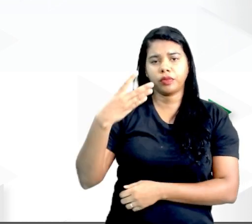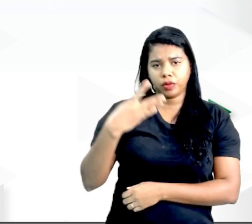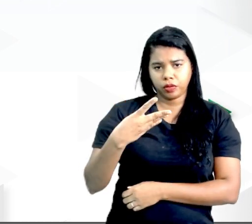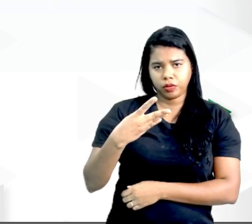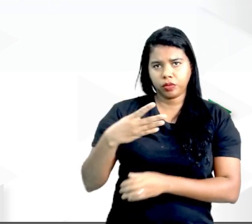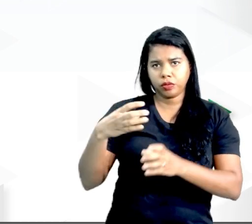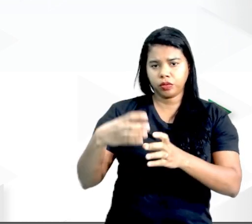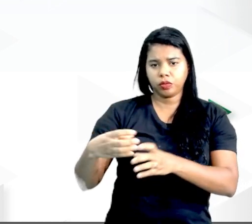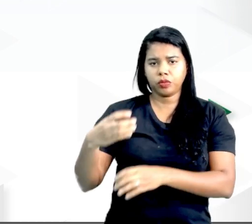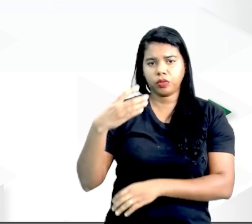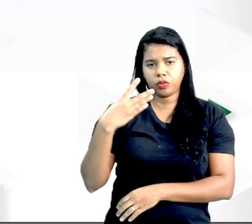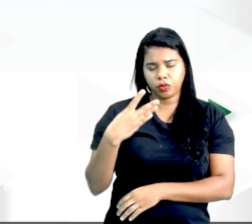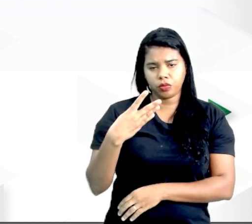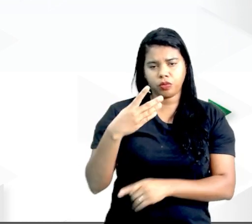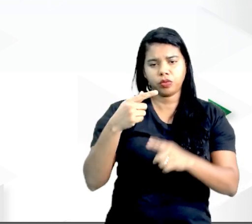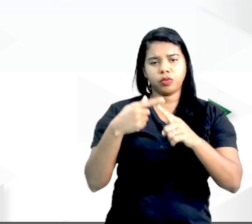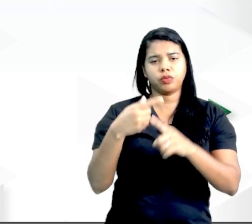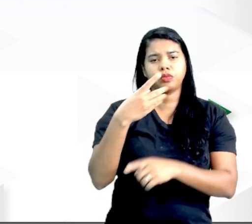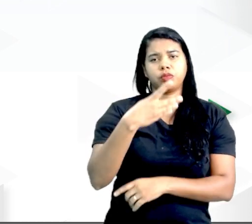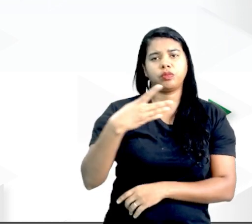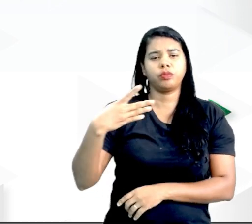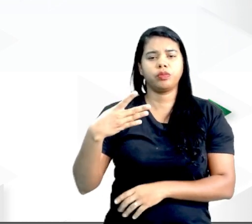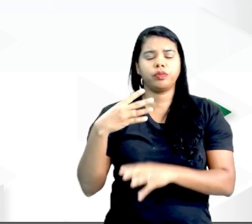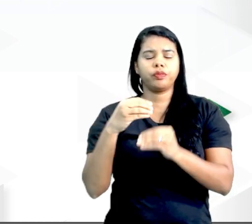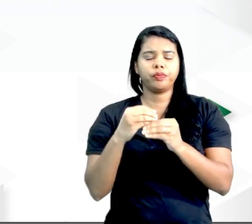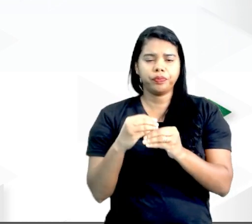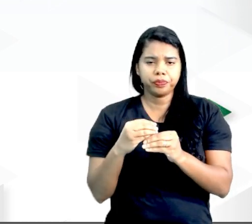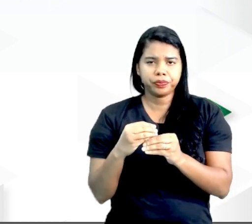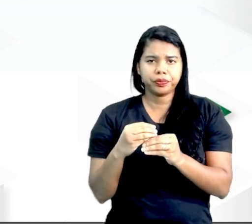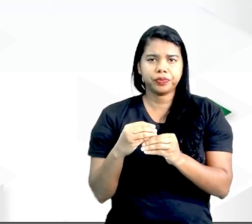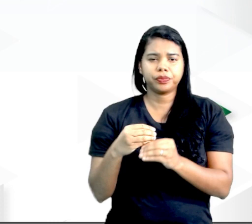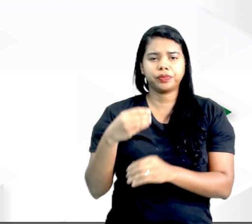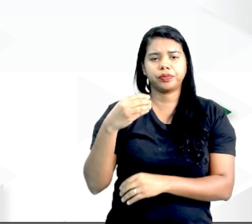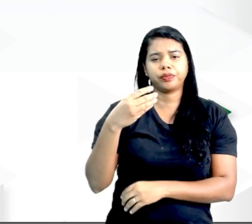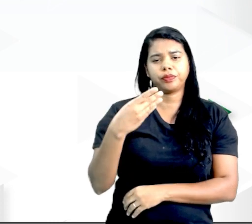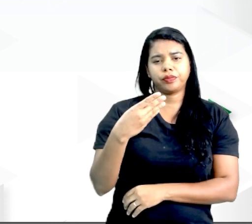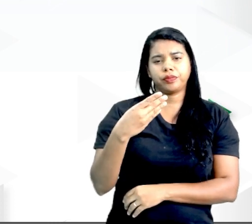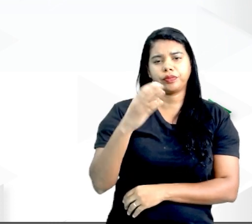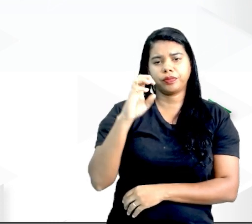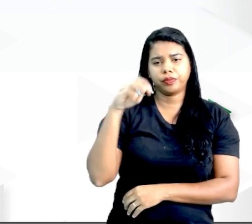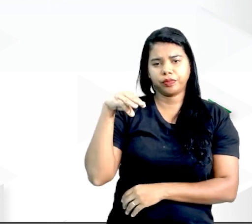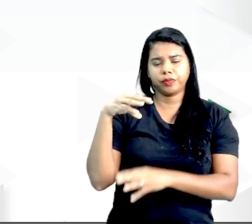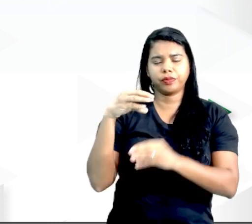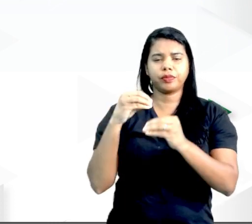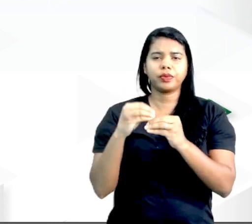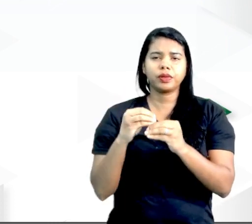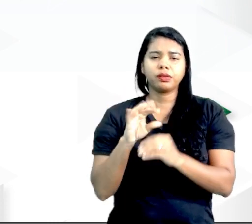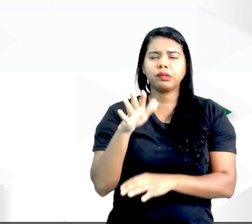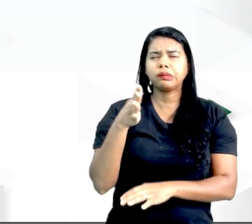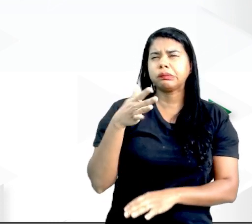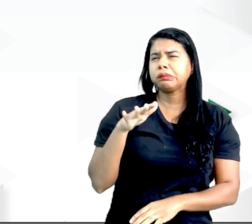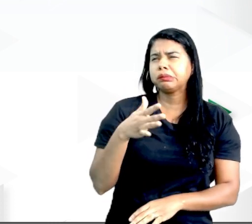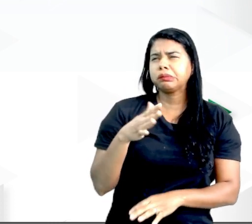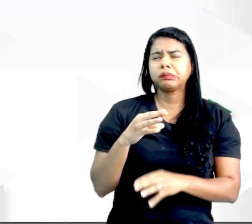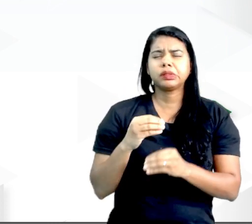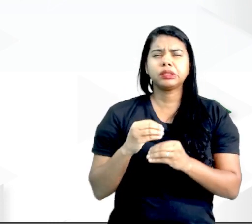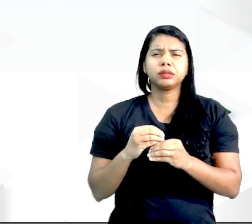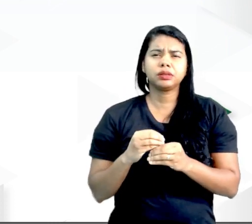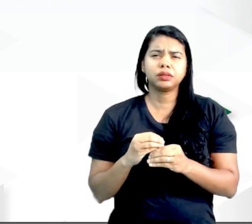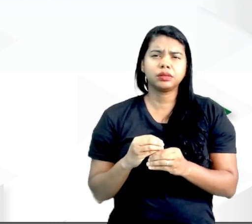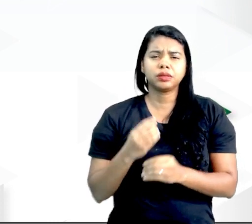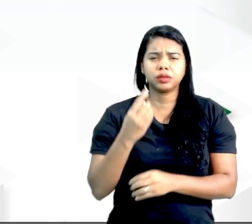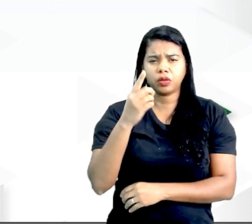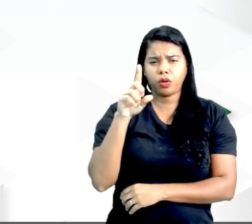é 4 vezes 44 vezes 4 centímetros. que daria aproximadamente